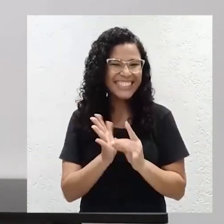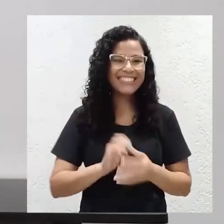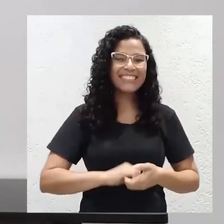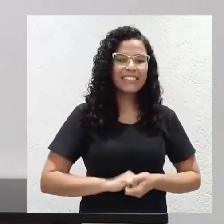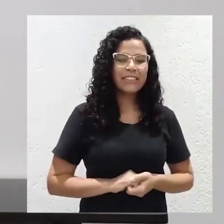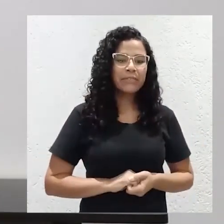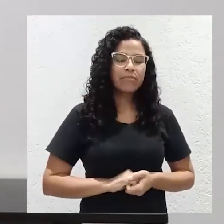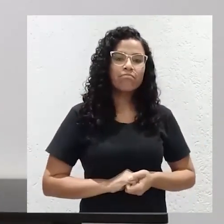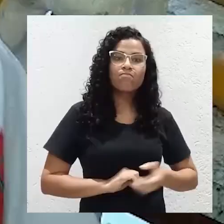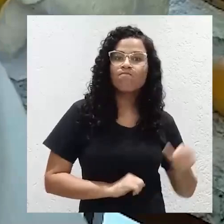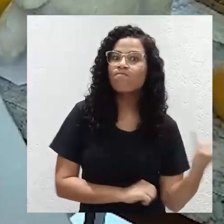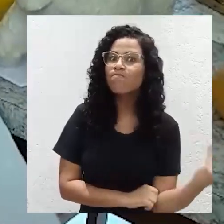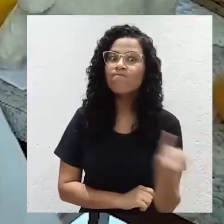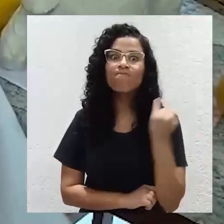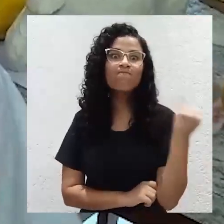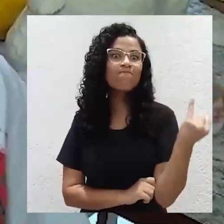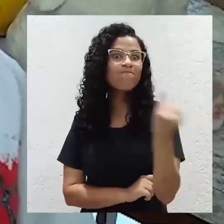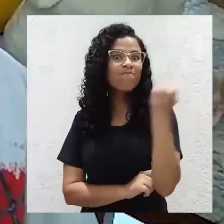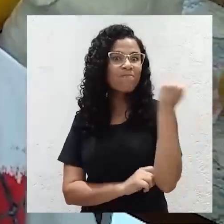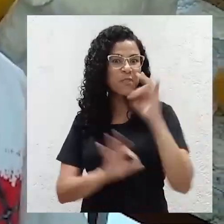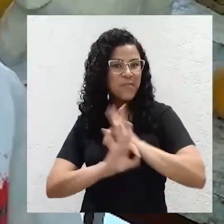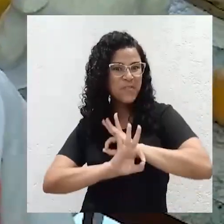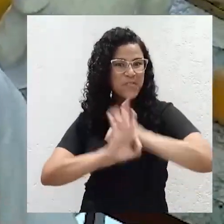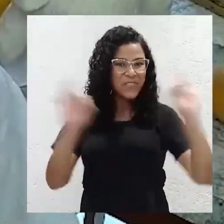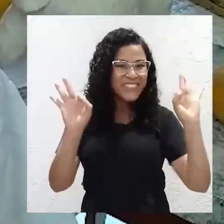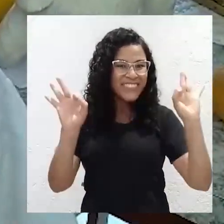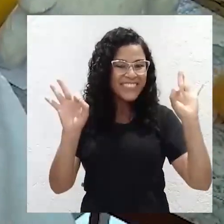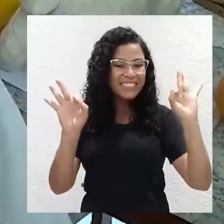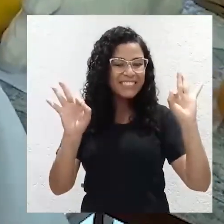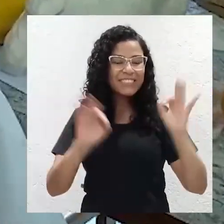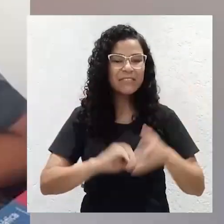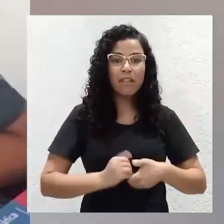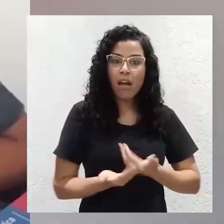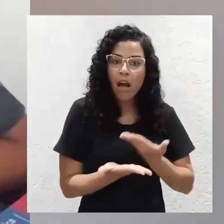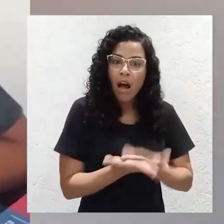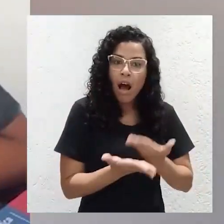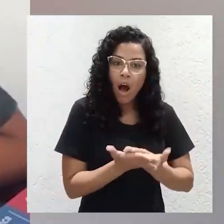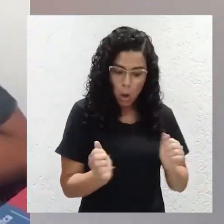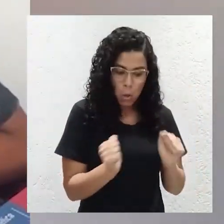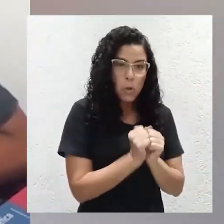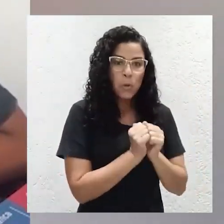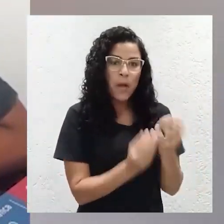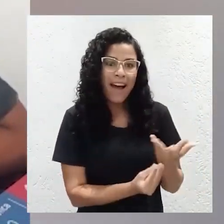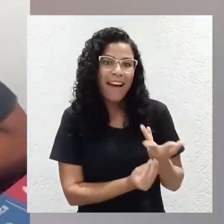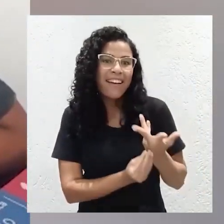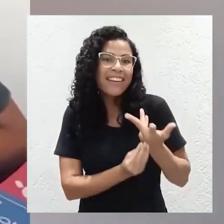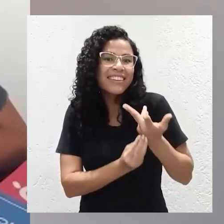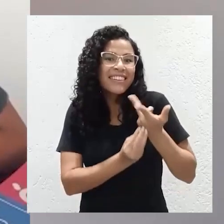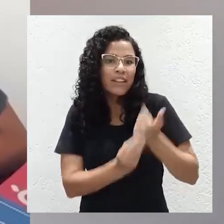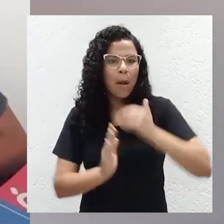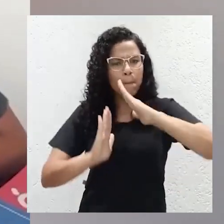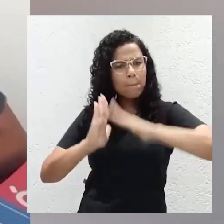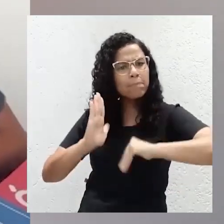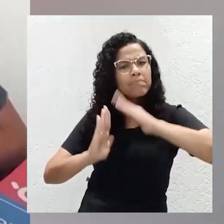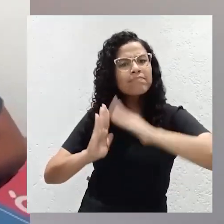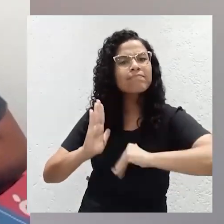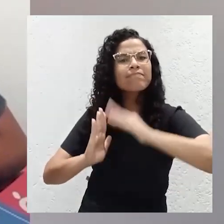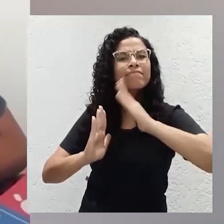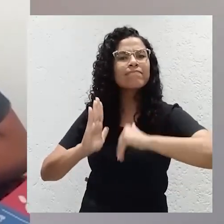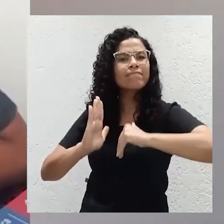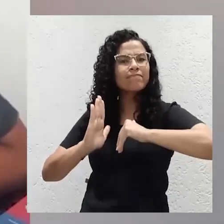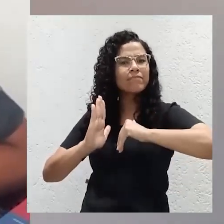de montão. Importante e sensacional. As aulas com arte,